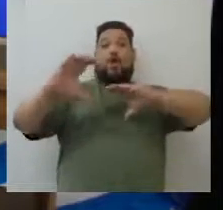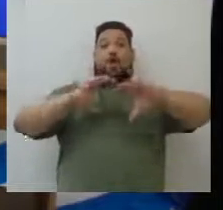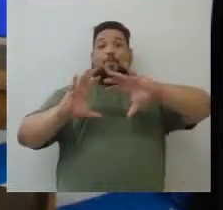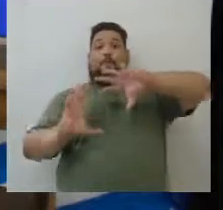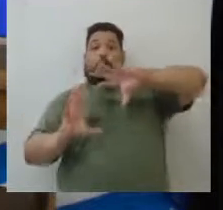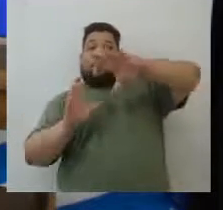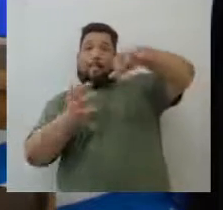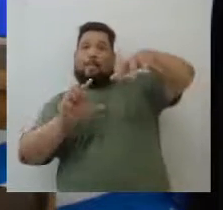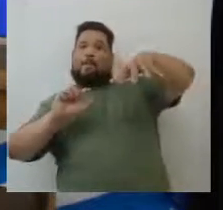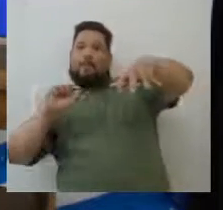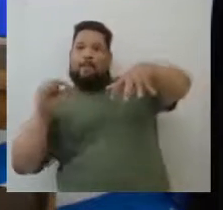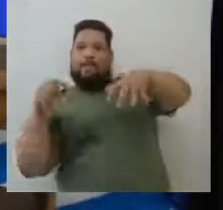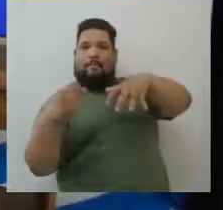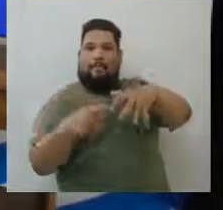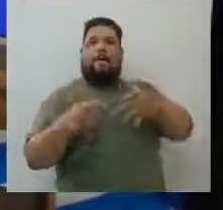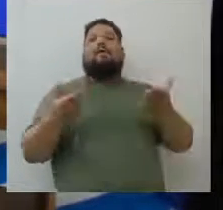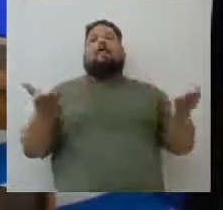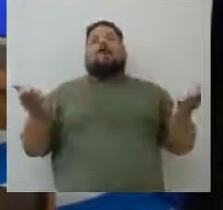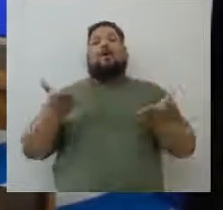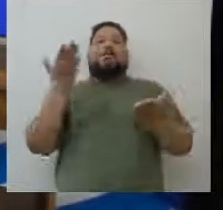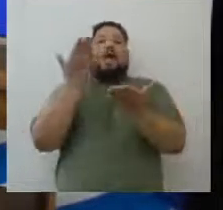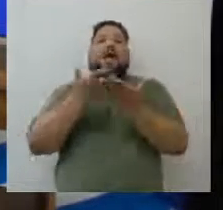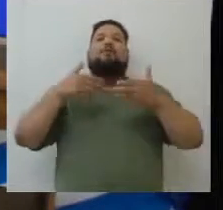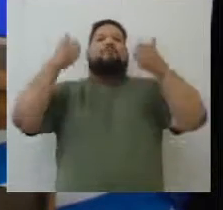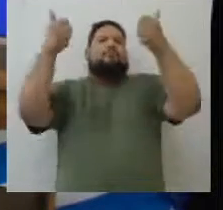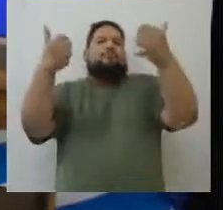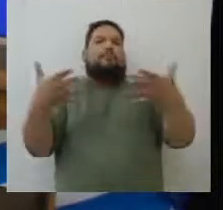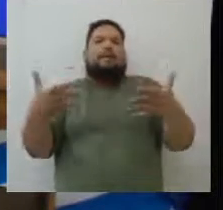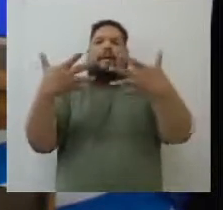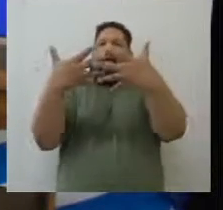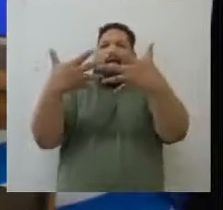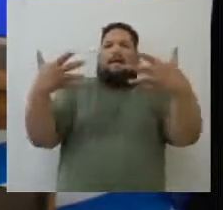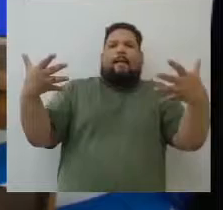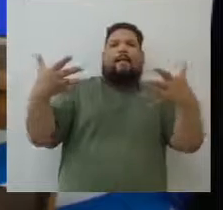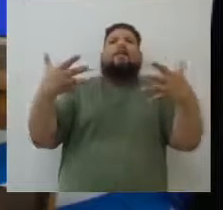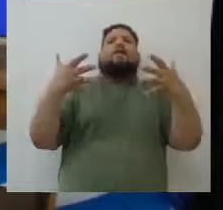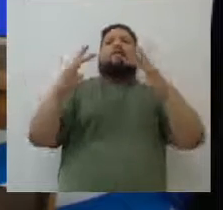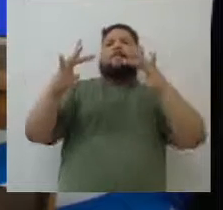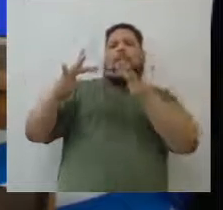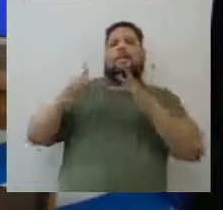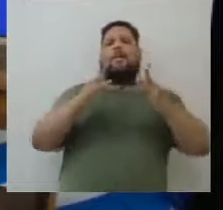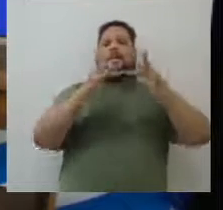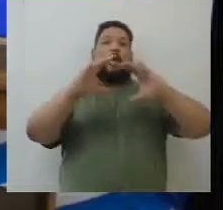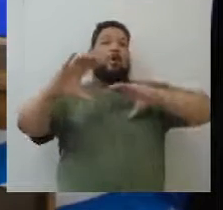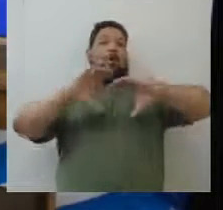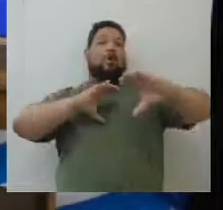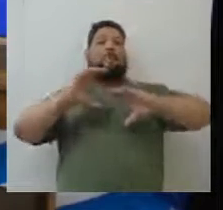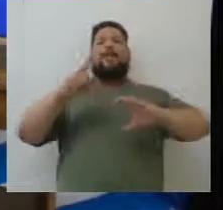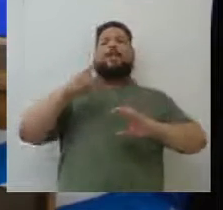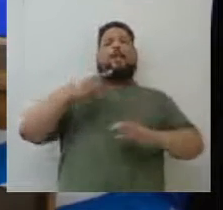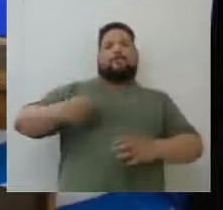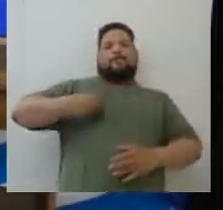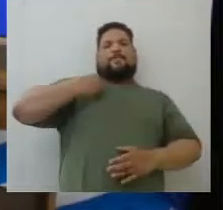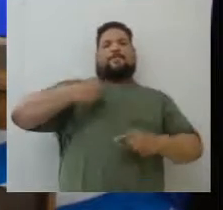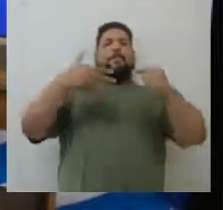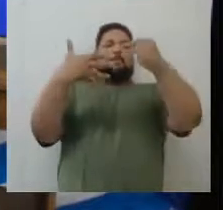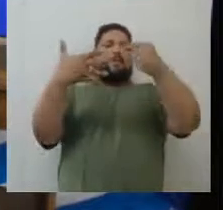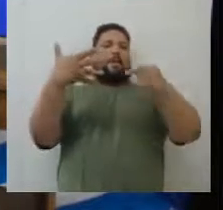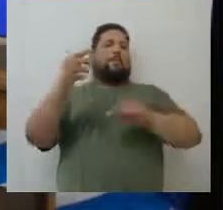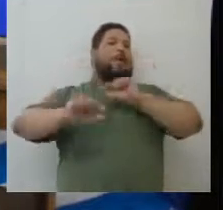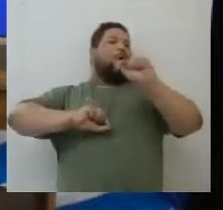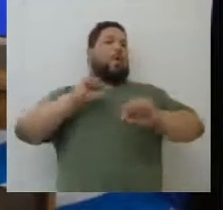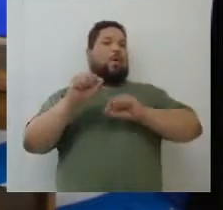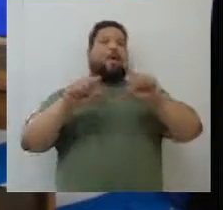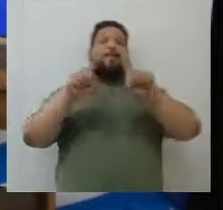beleza? Então a gente vai ver nessa aula um pouquinho como é que funcionam as redes, quais são os tipos de rede de comunicação que existem, certo? Vamos ver um pouquinho